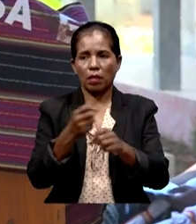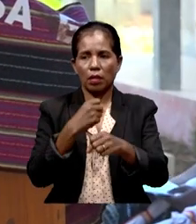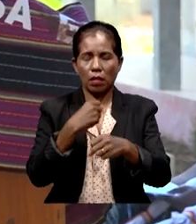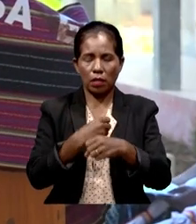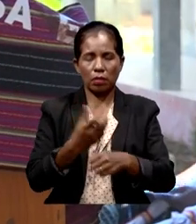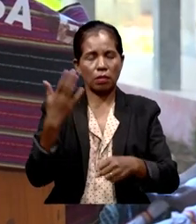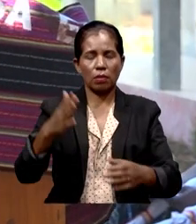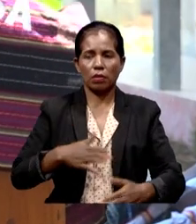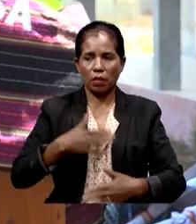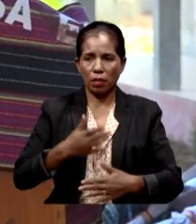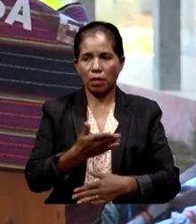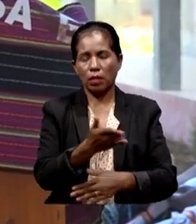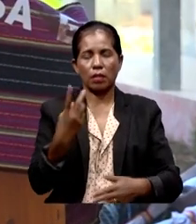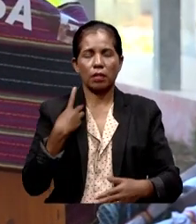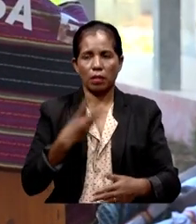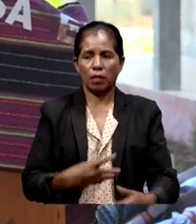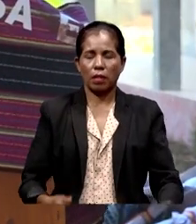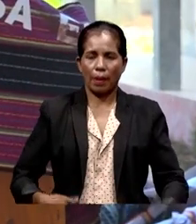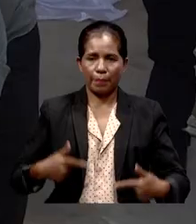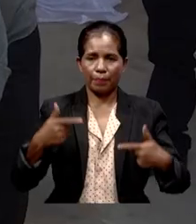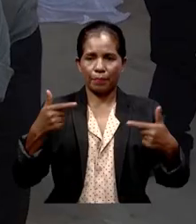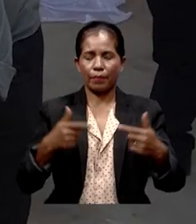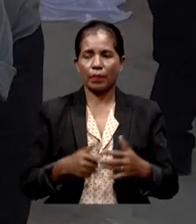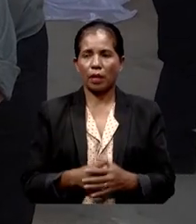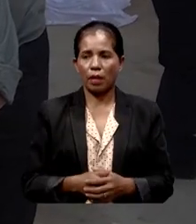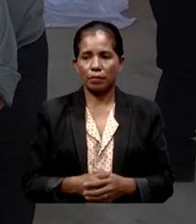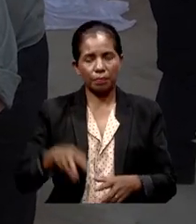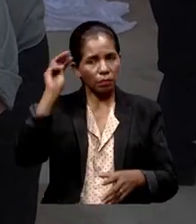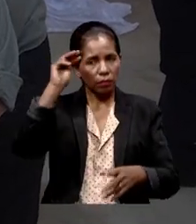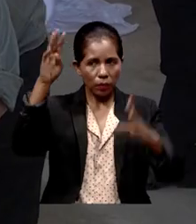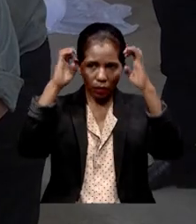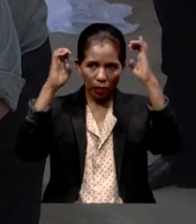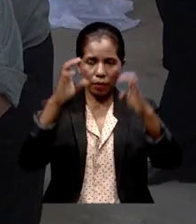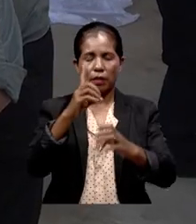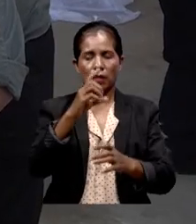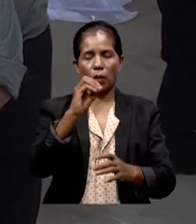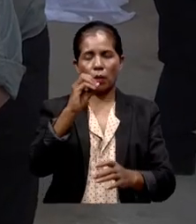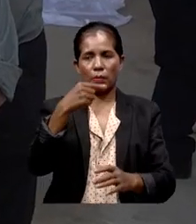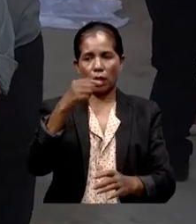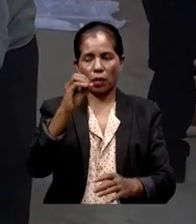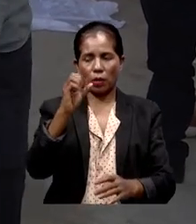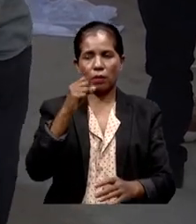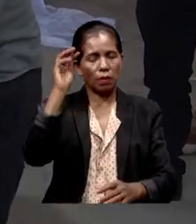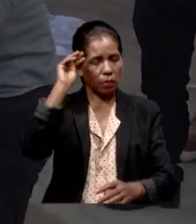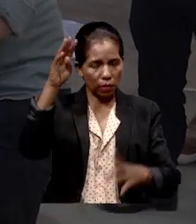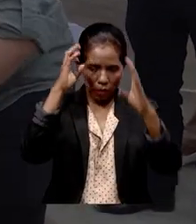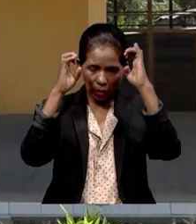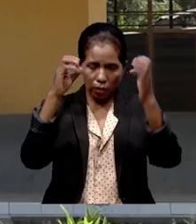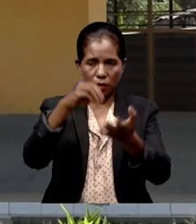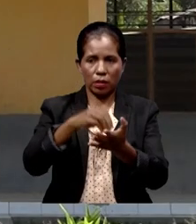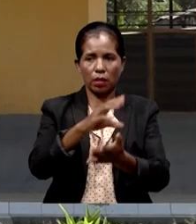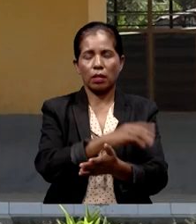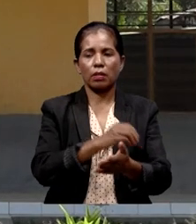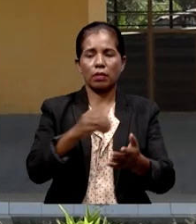dia ida ne Além de né, Ministro da Educação Interino, Domingos Lopes Lemos Ateten, Ministério da Educação, Tau Ilha